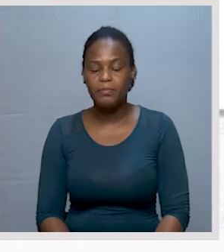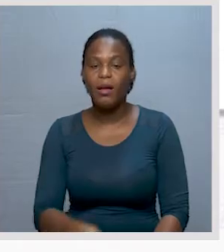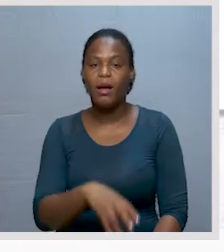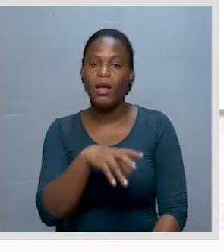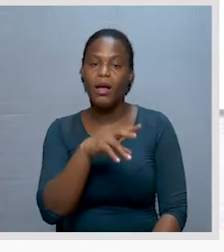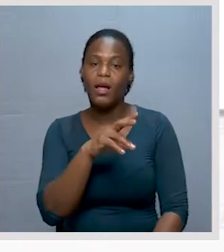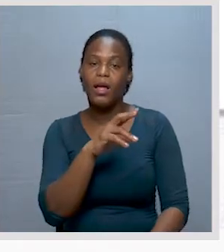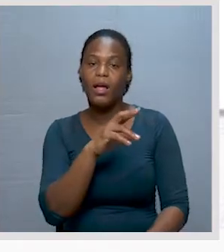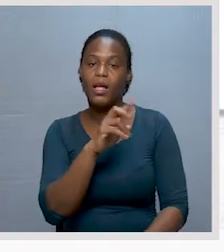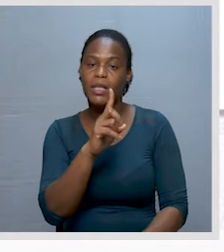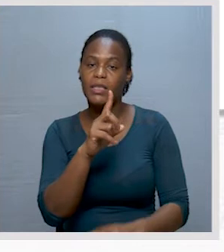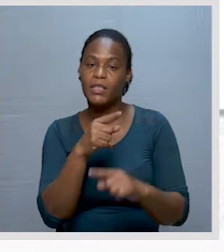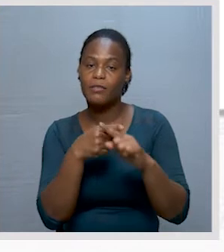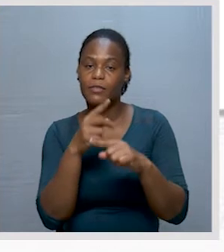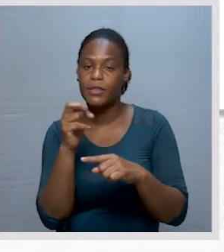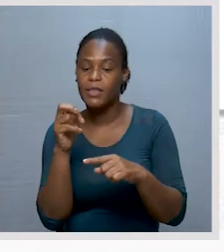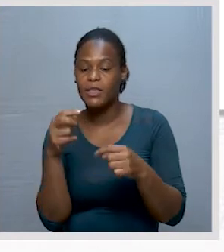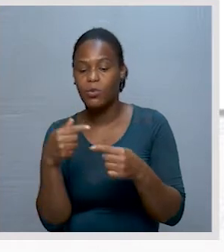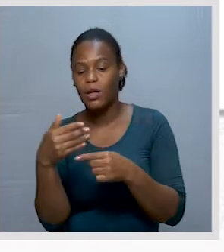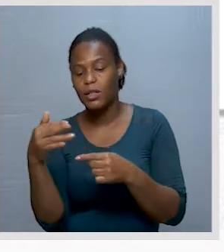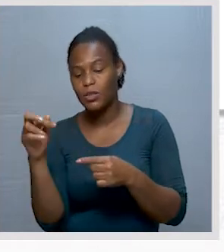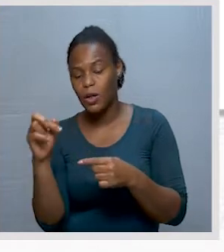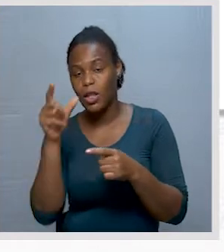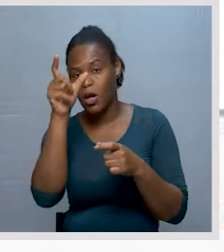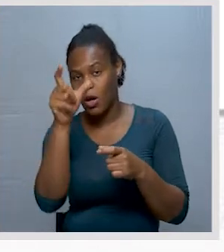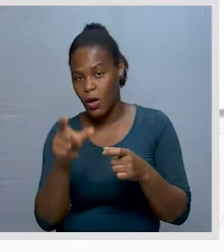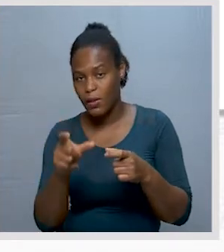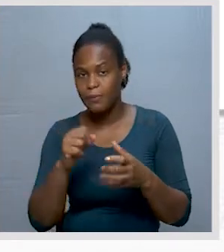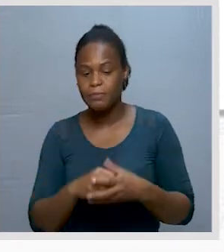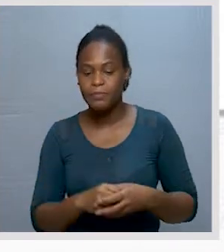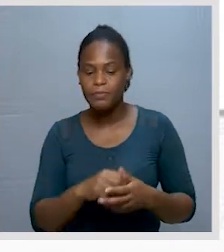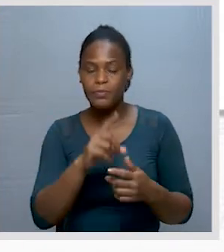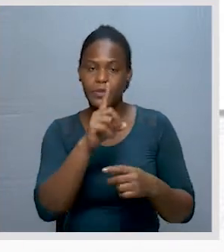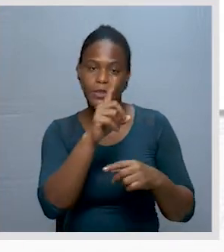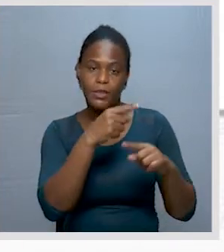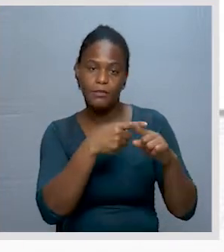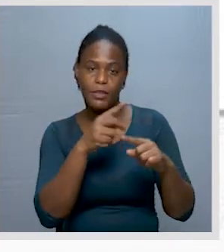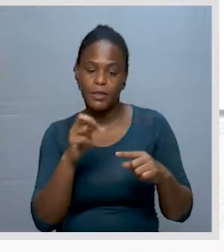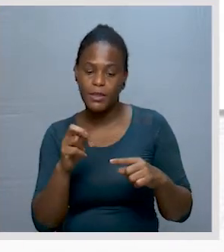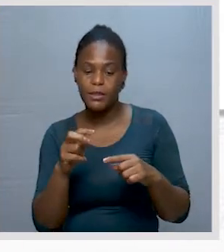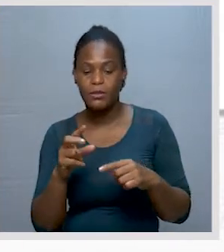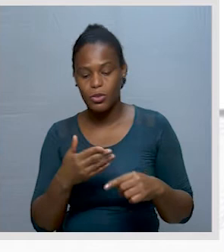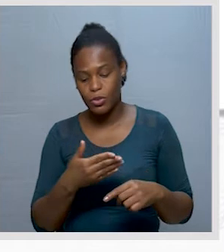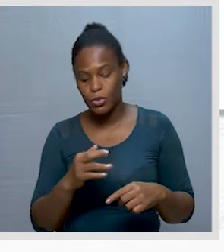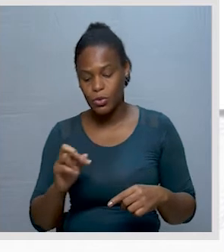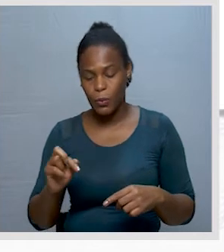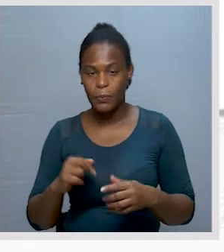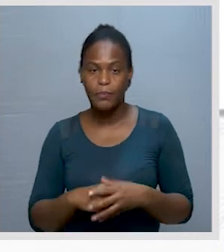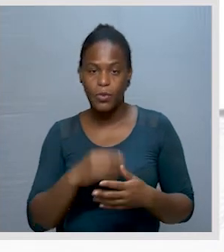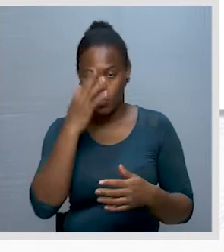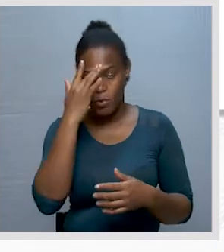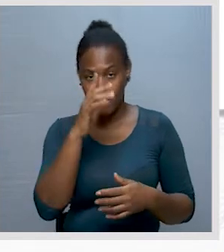6 vezes 3 é igual a 18. Agora, continha de pé. 6 vezes 3, 18. O